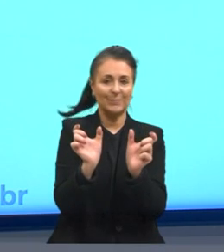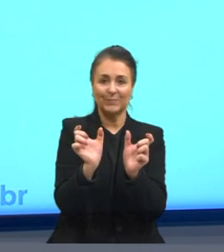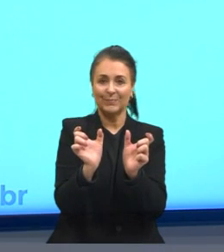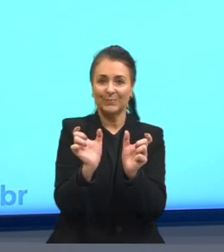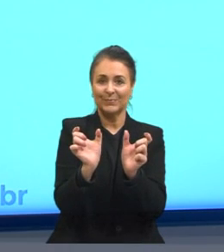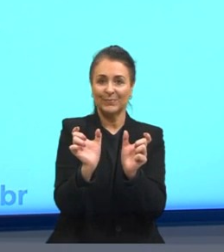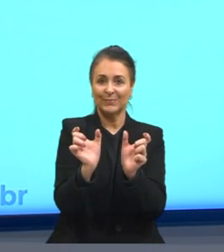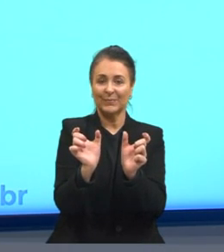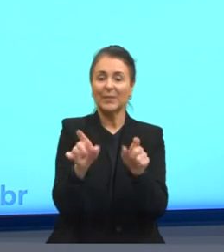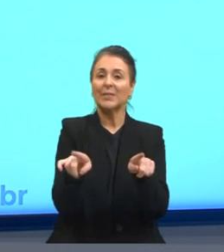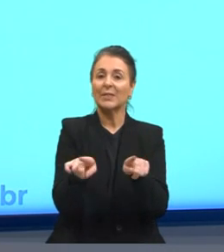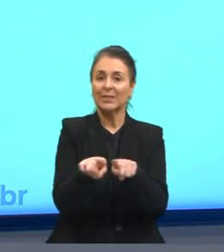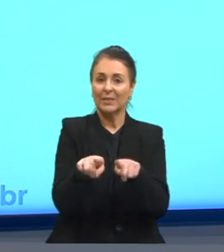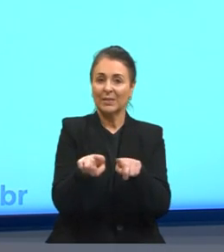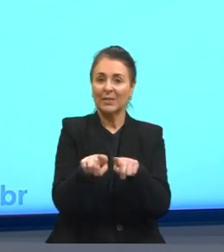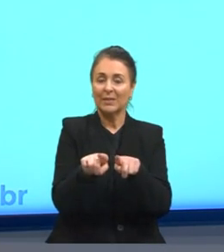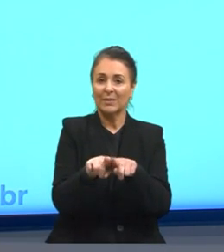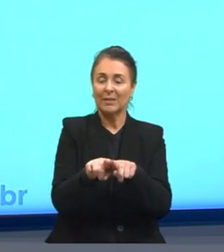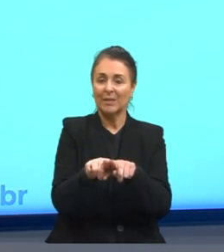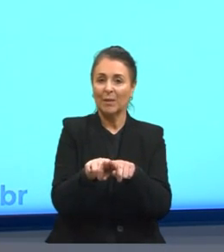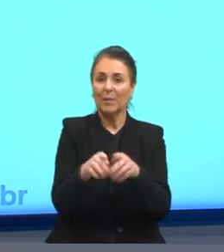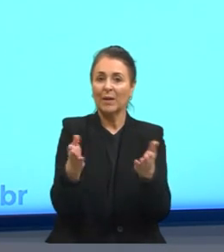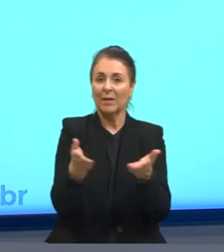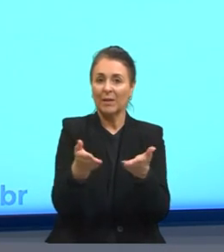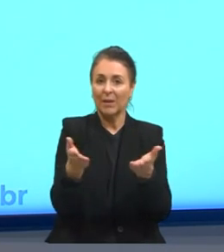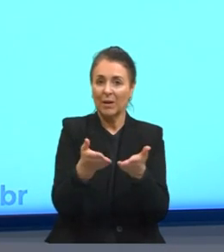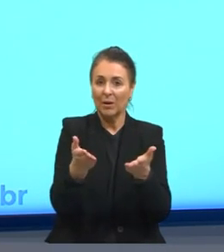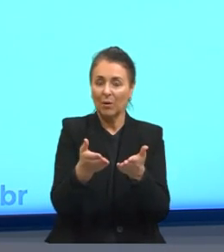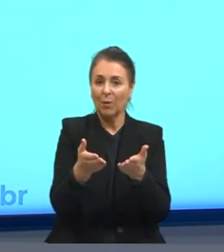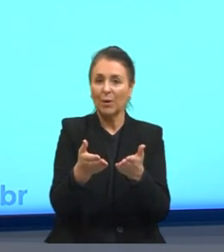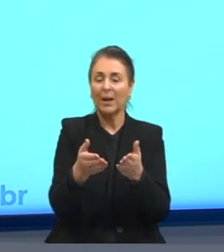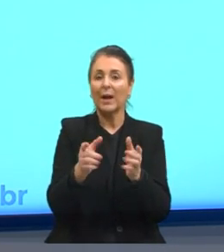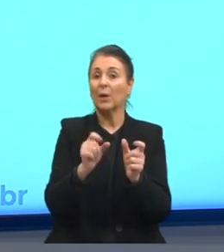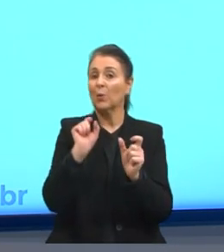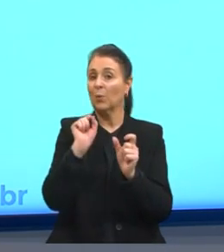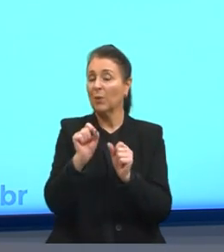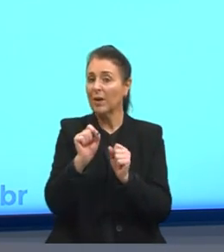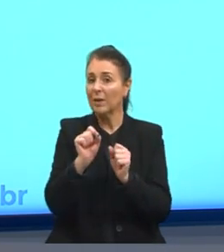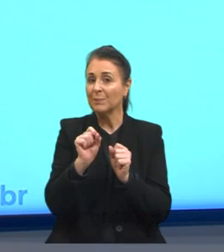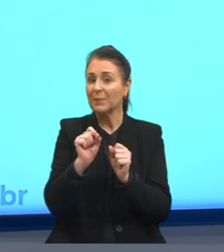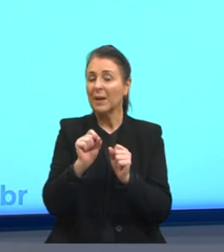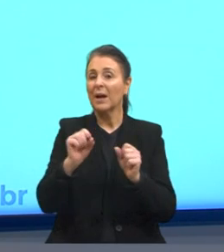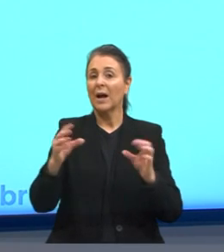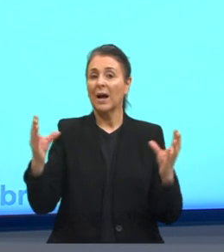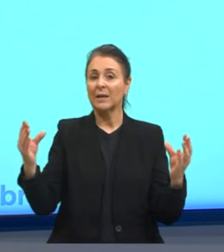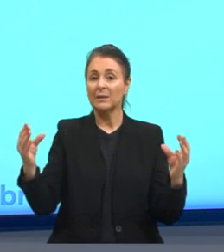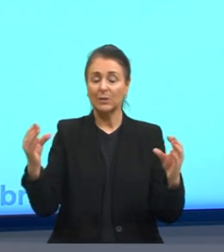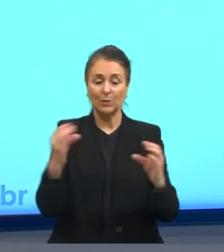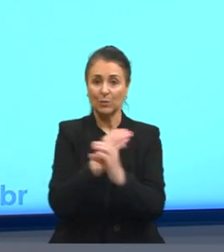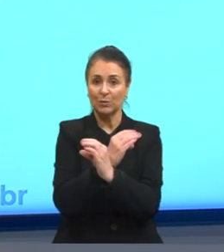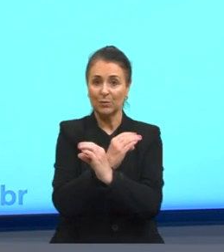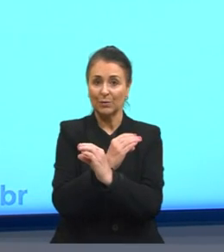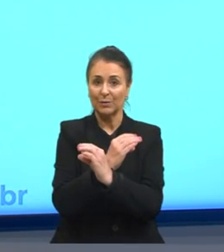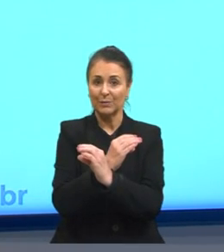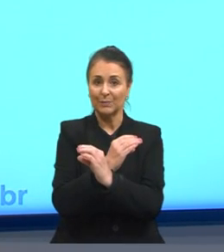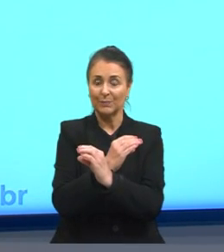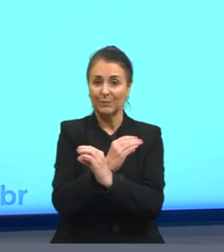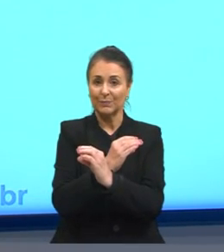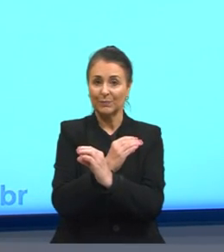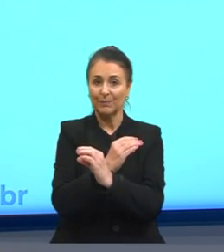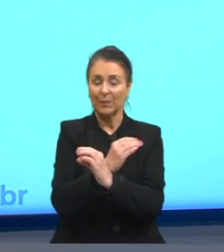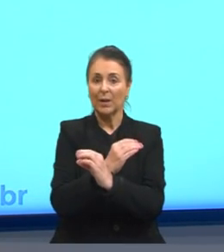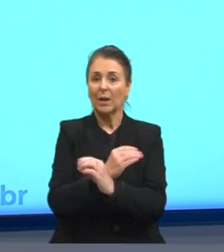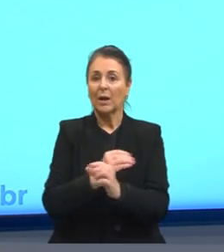A mesma coisa vai acontecer com as nossas conjunções. Se as preposições